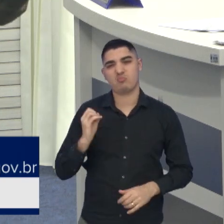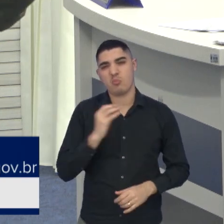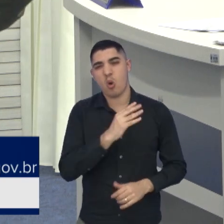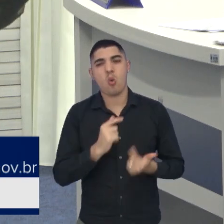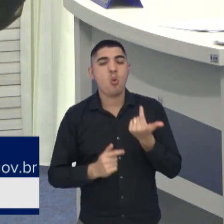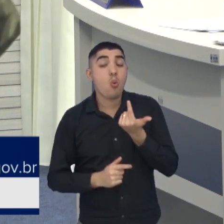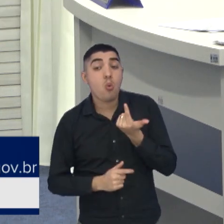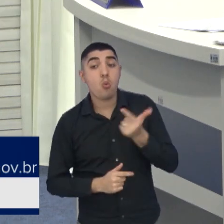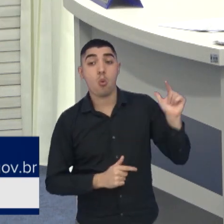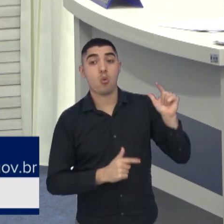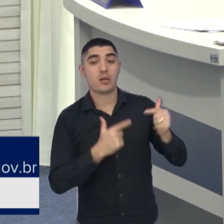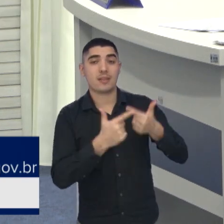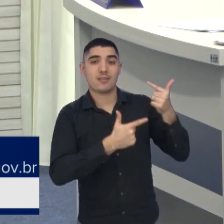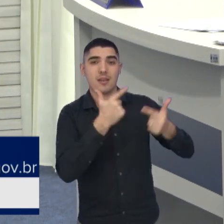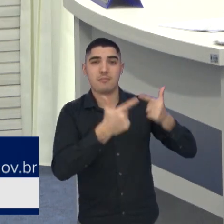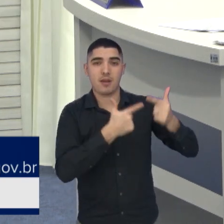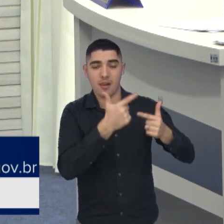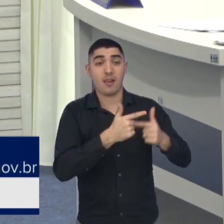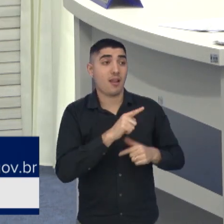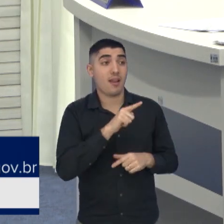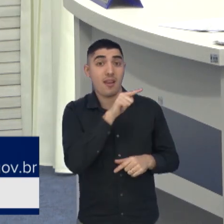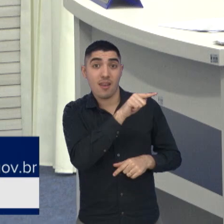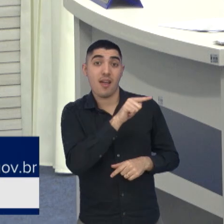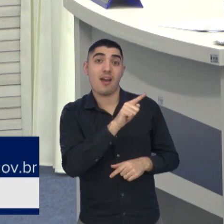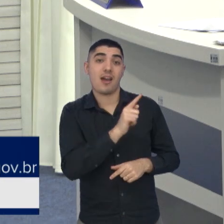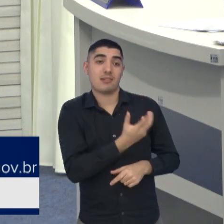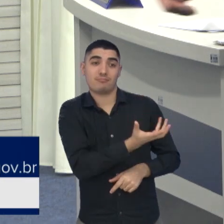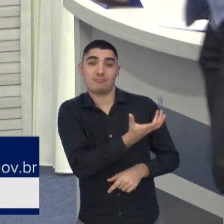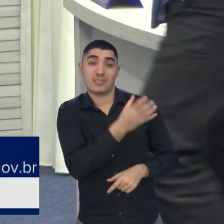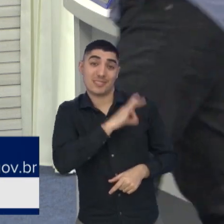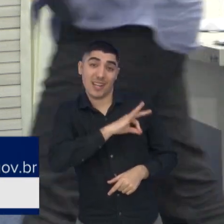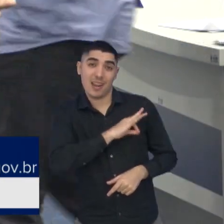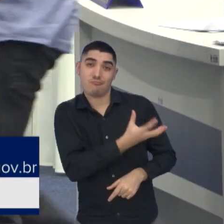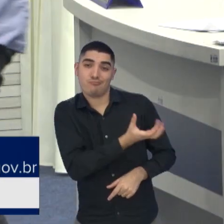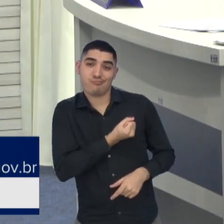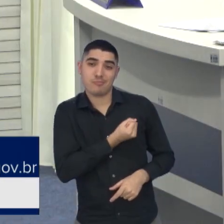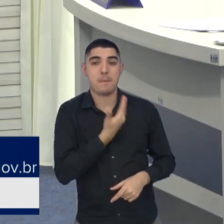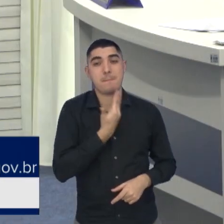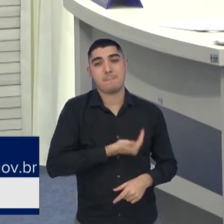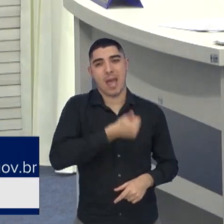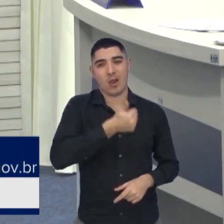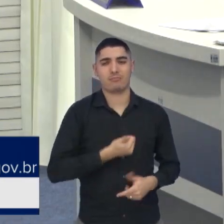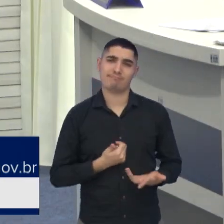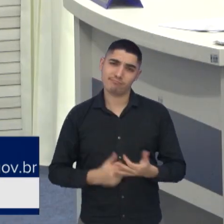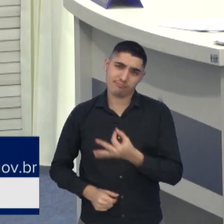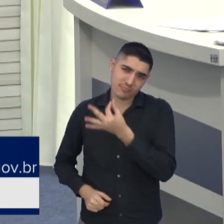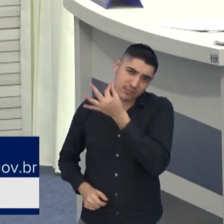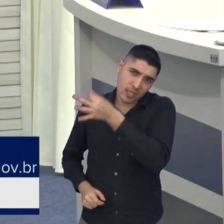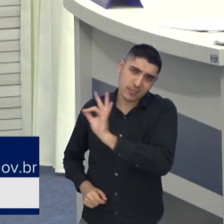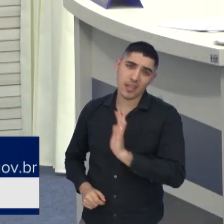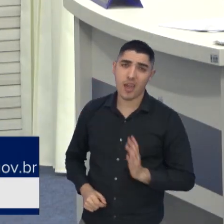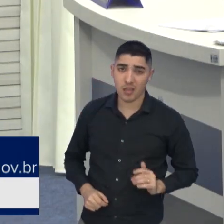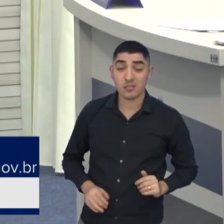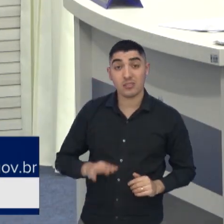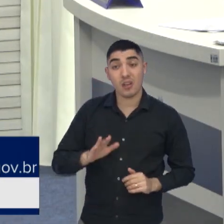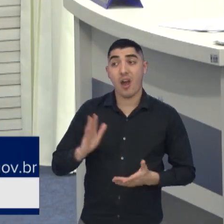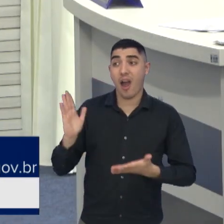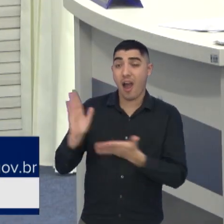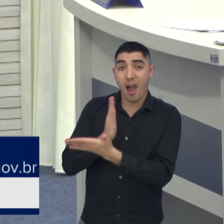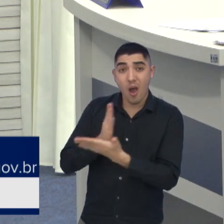outros lugares, né, esse benefício é maior. E ele está certo. Então nós estamos perdendo